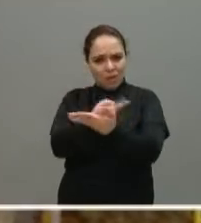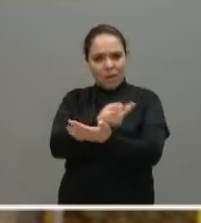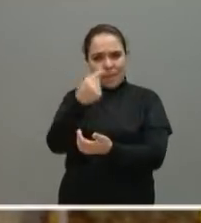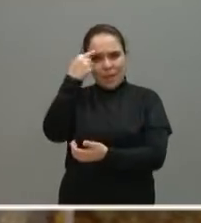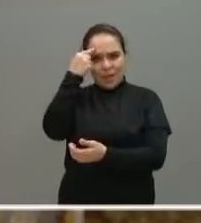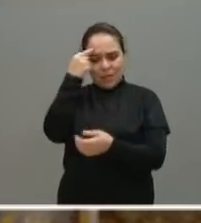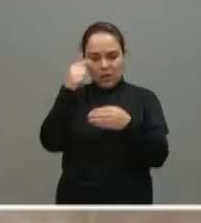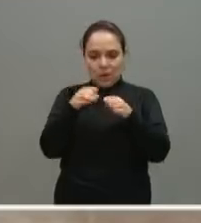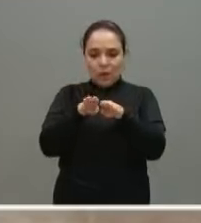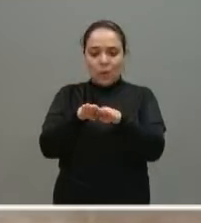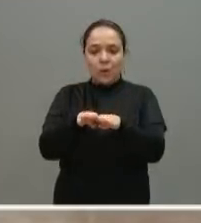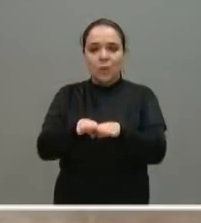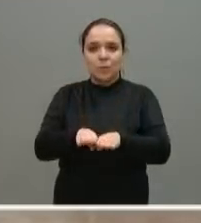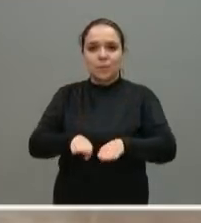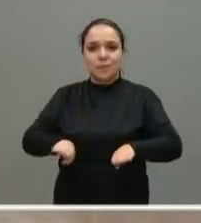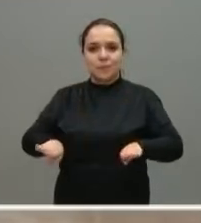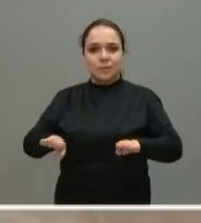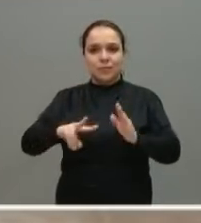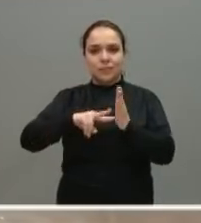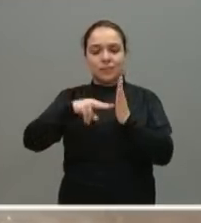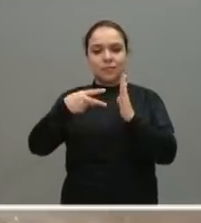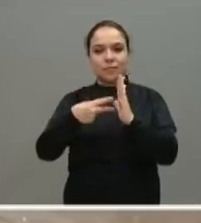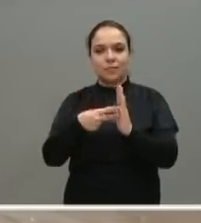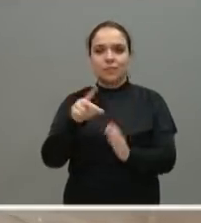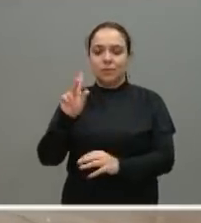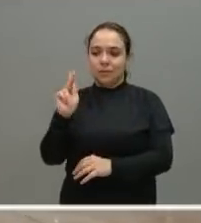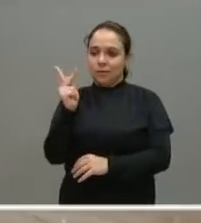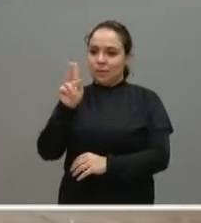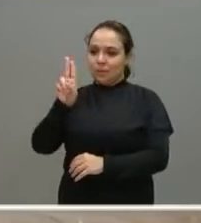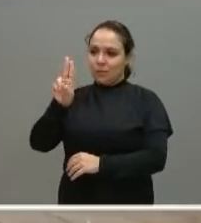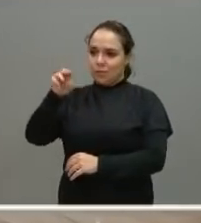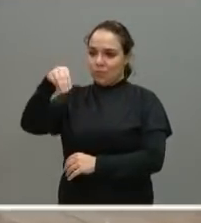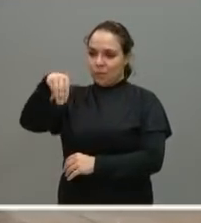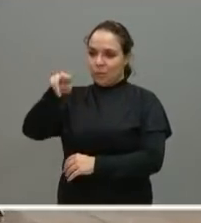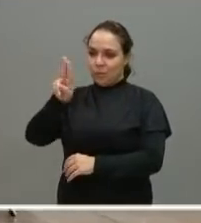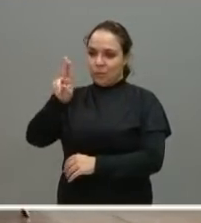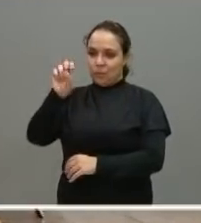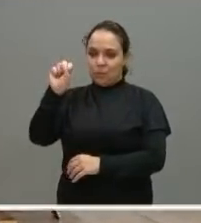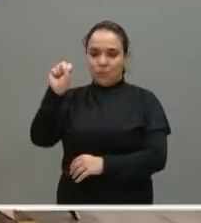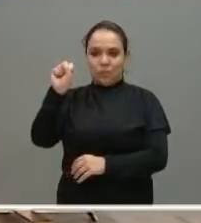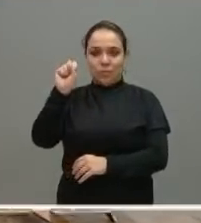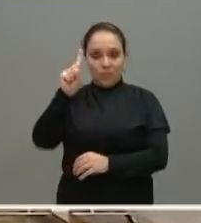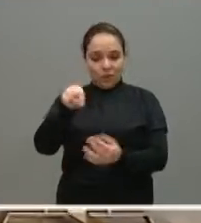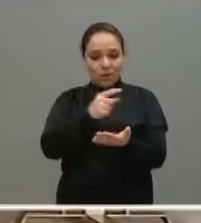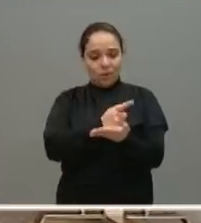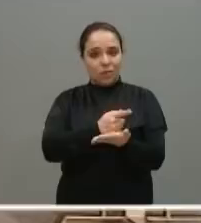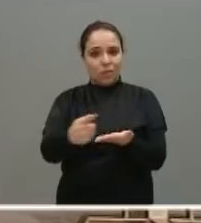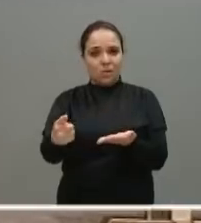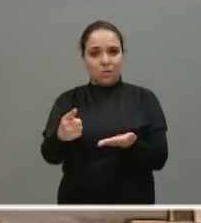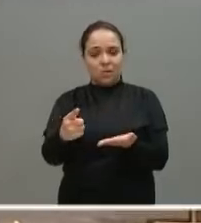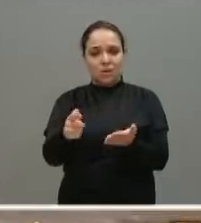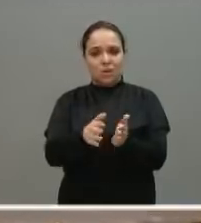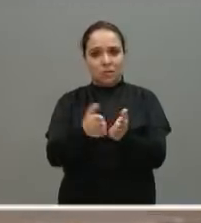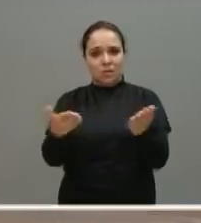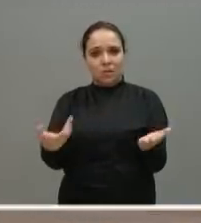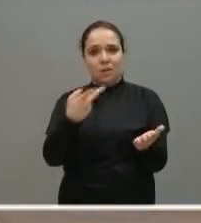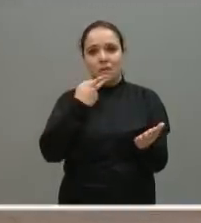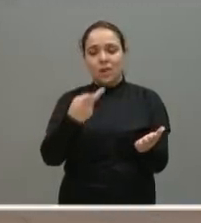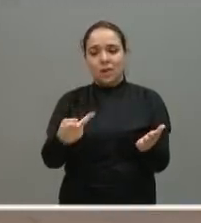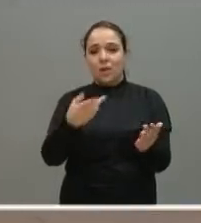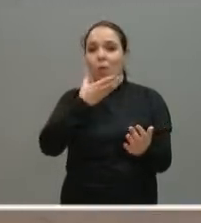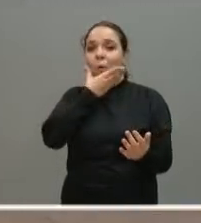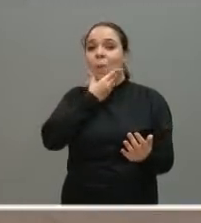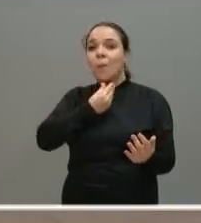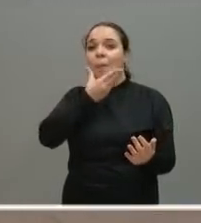Humildade, que vem da palavra humus, e no Gênesis diz que Deus fez o homem